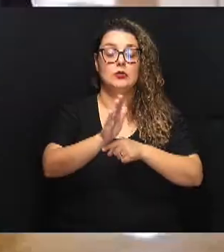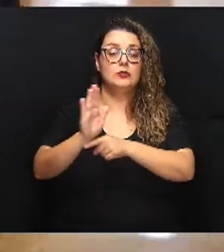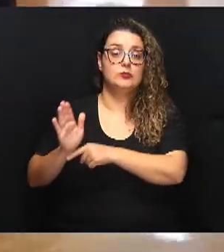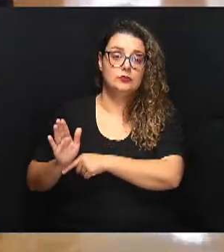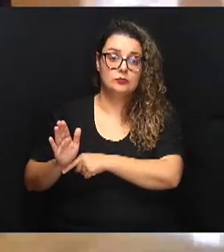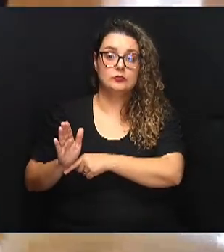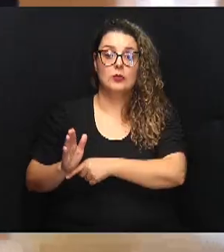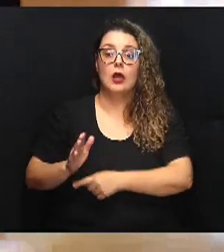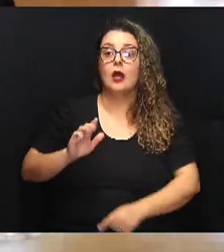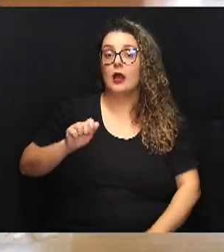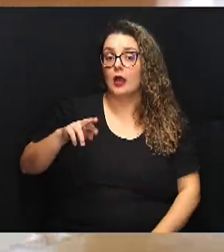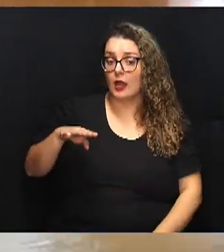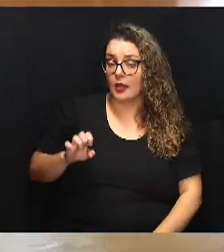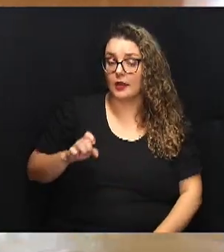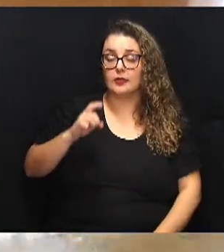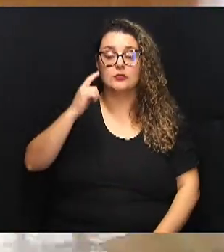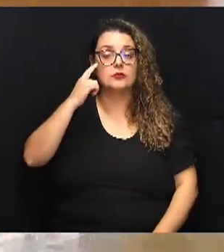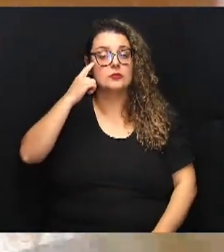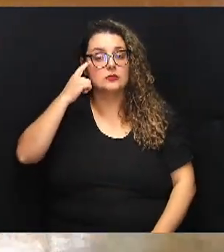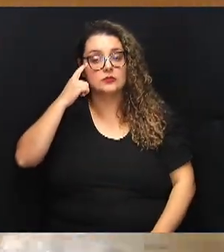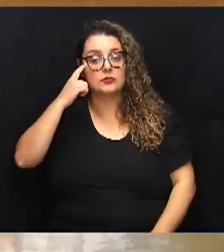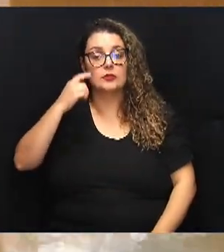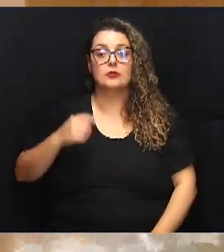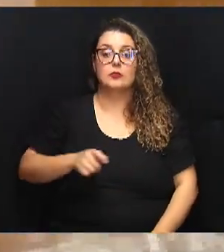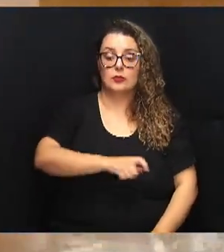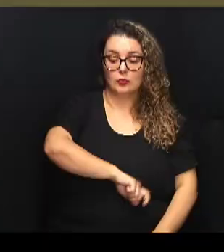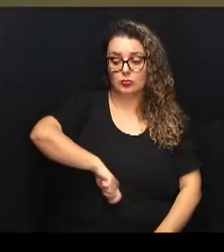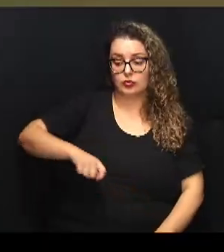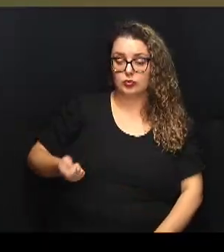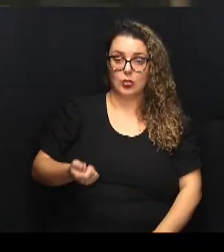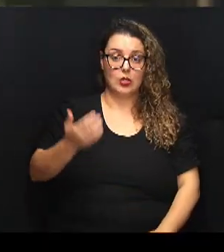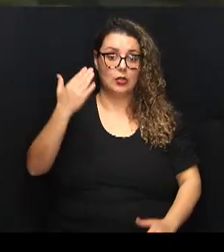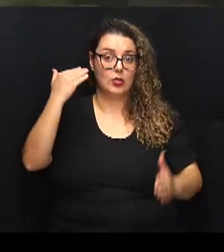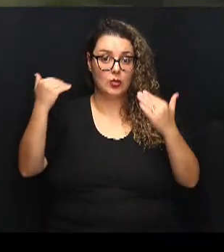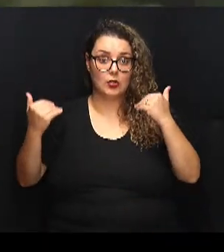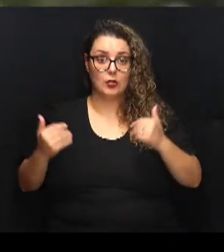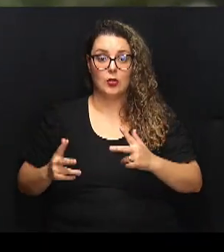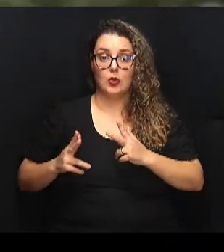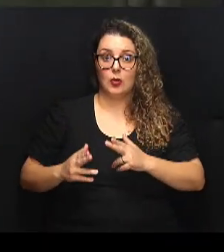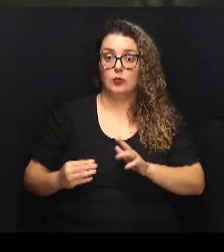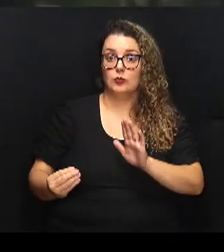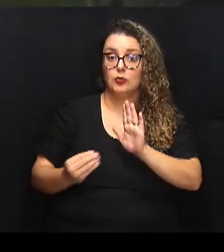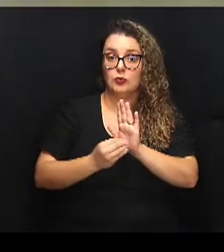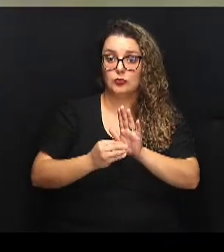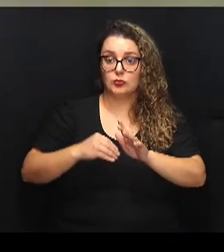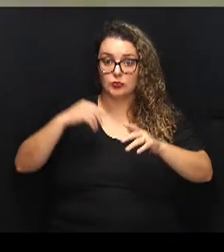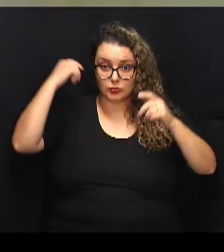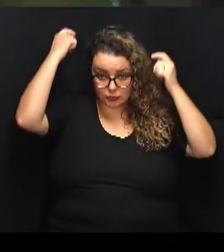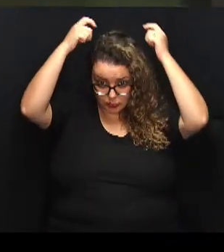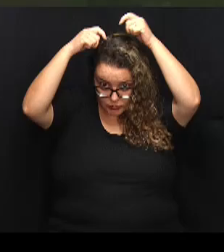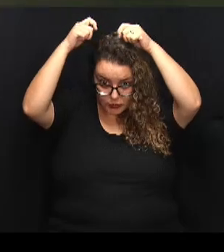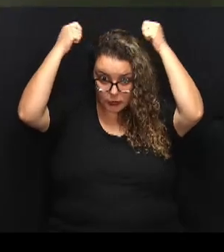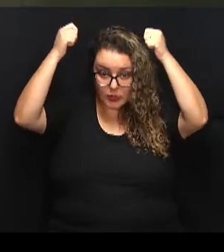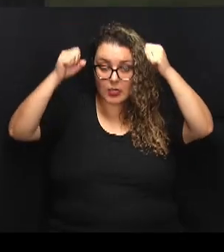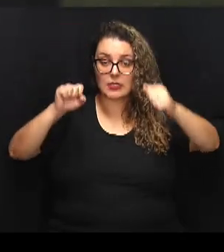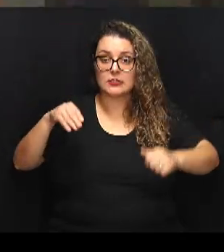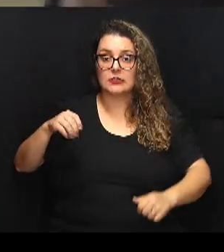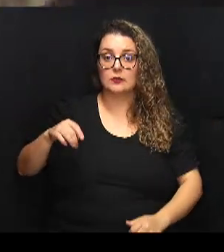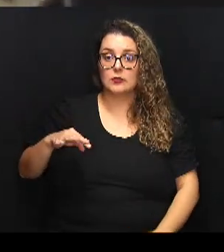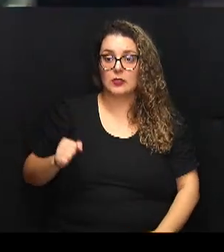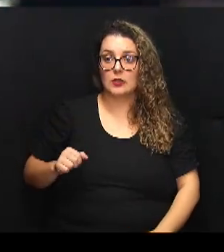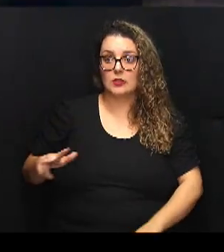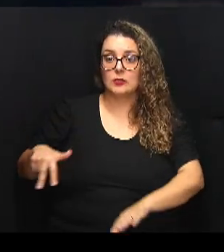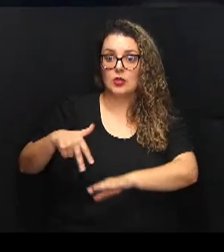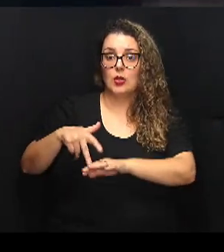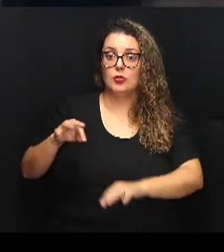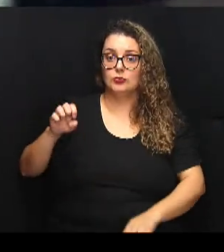arte marcial japonesa com espadas está presente em sucessos como O Último Samurai, interpretado por Tom Cruise, e